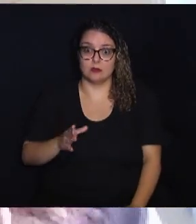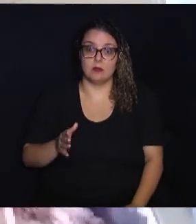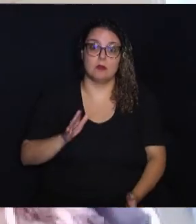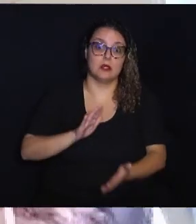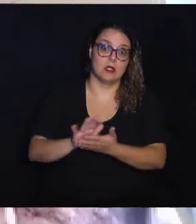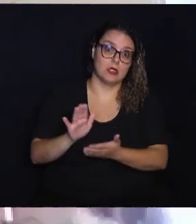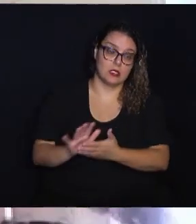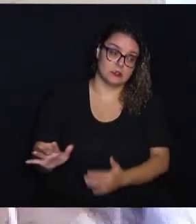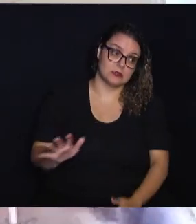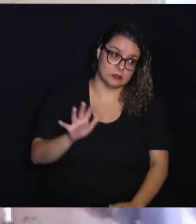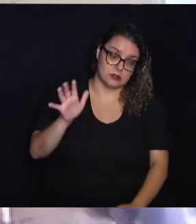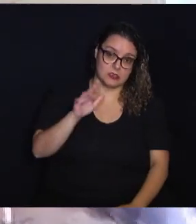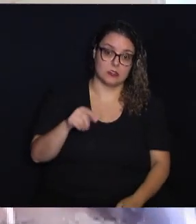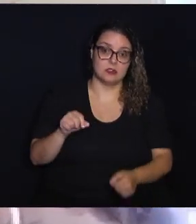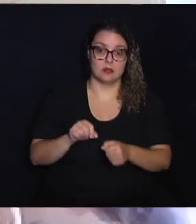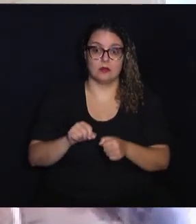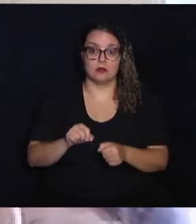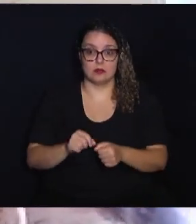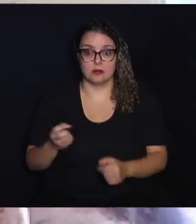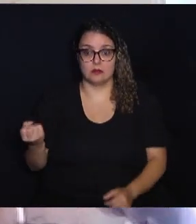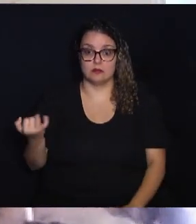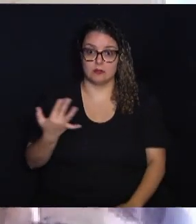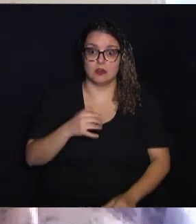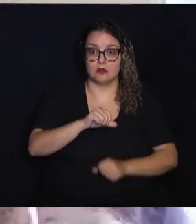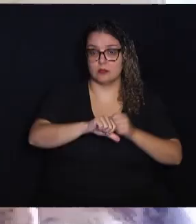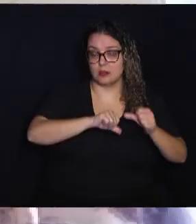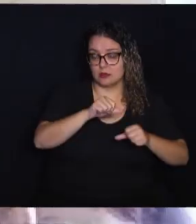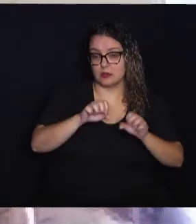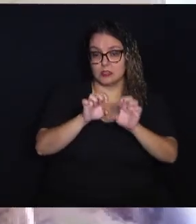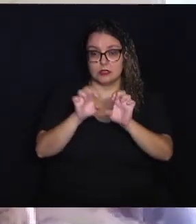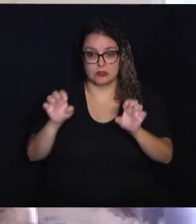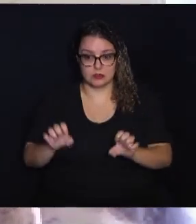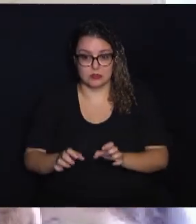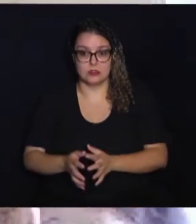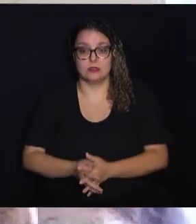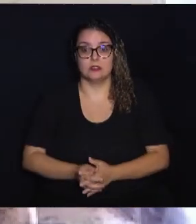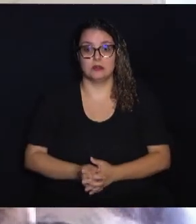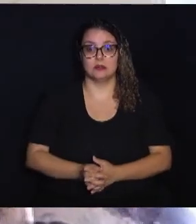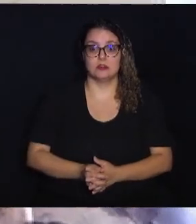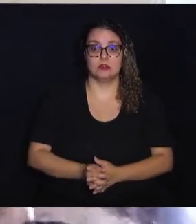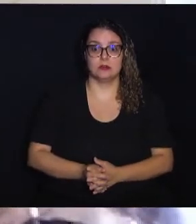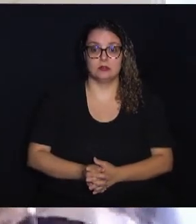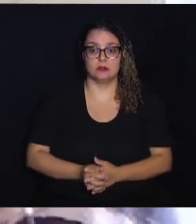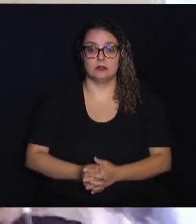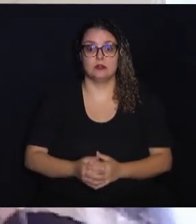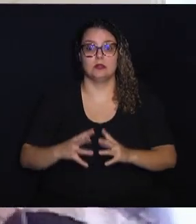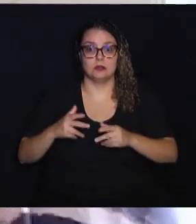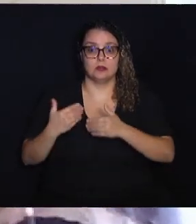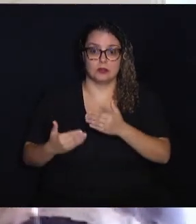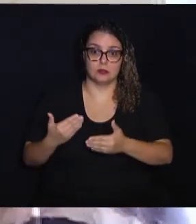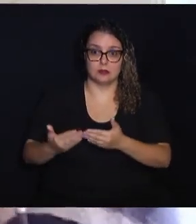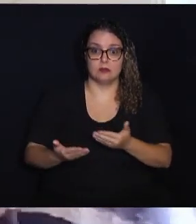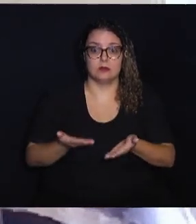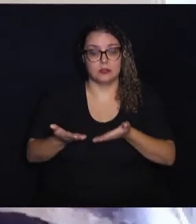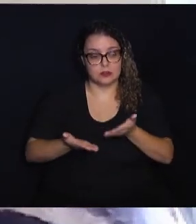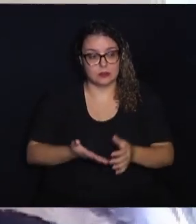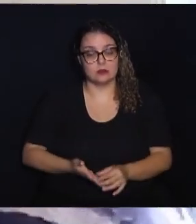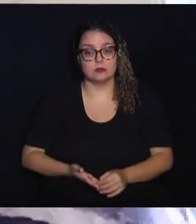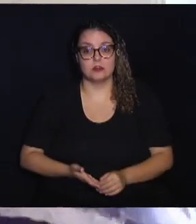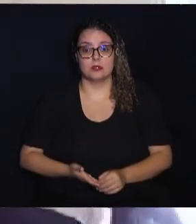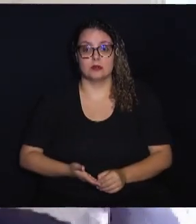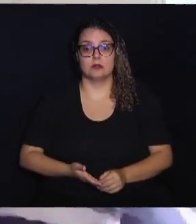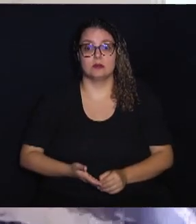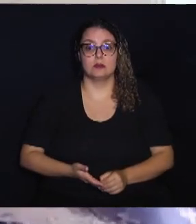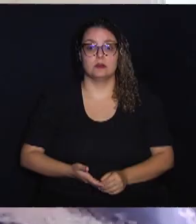isso é muito mais custoso, porque teriam que ser feitas modificações estruturais, né, em todo o processo de